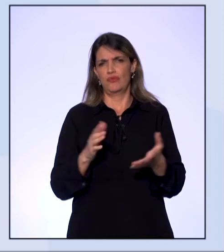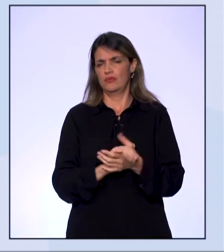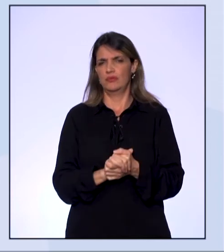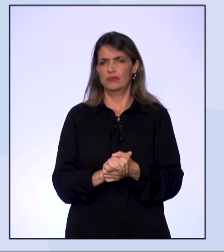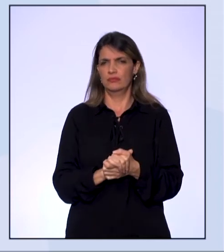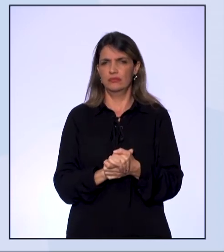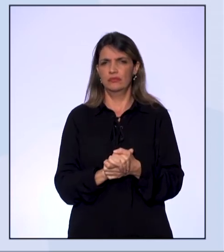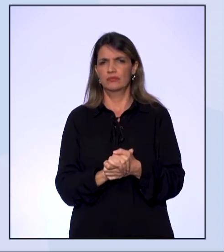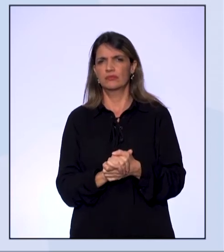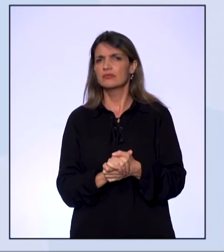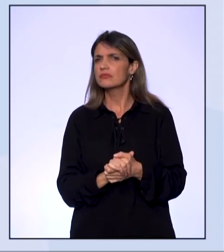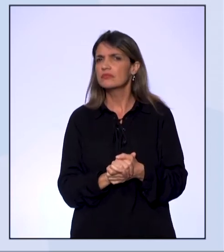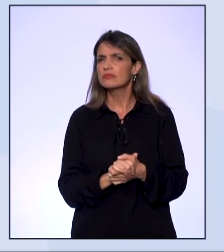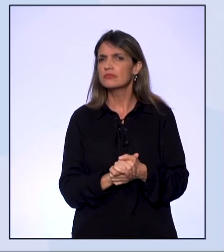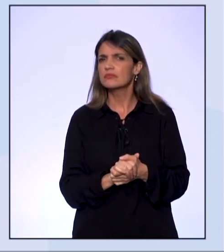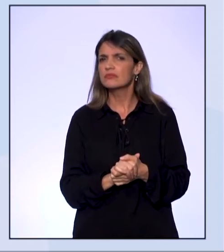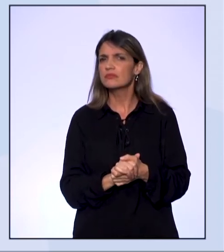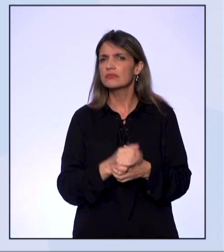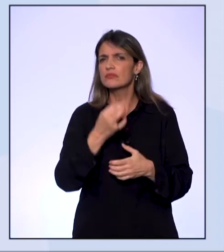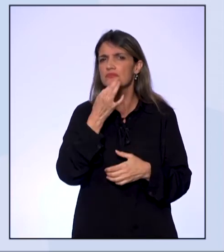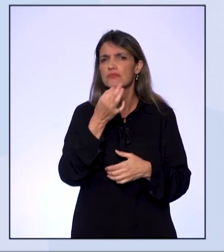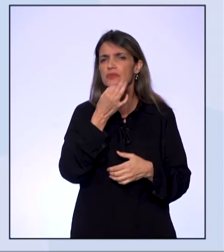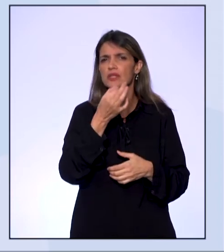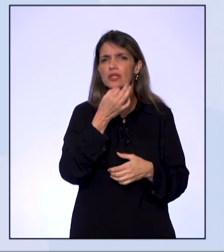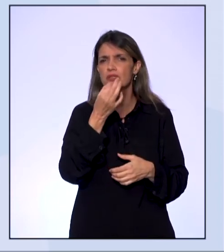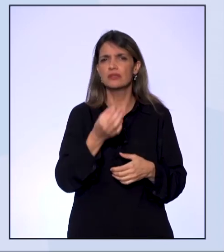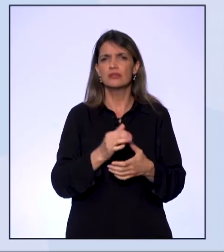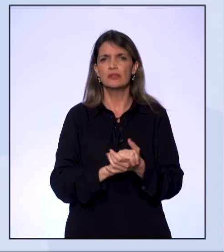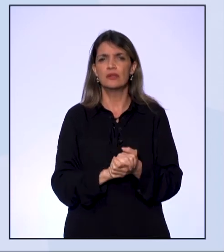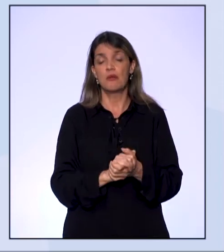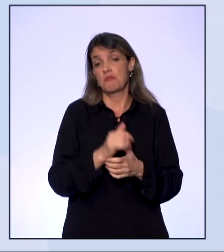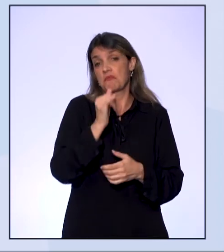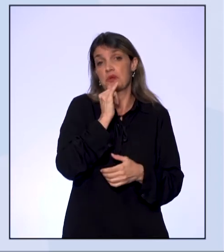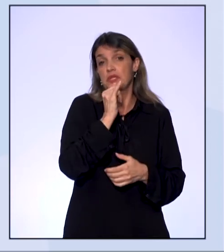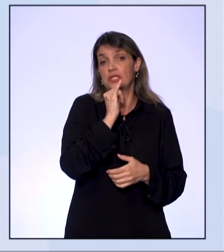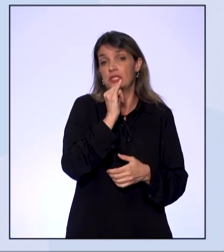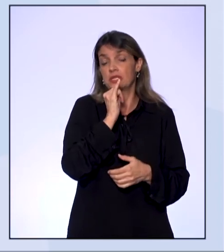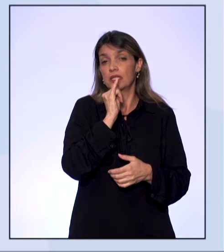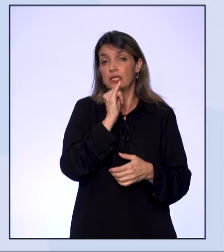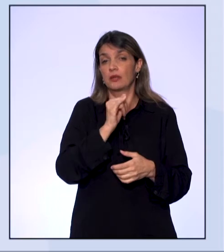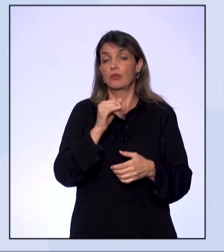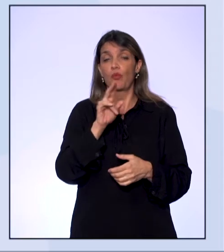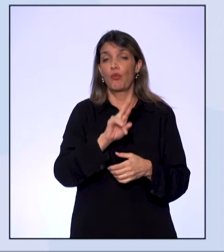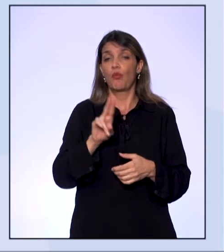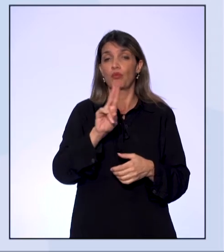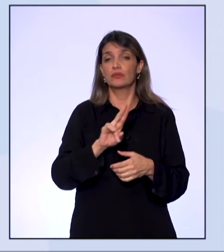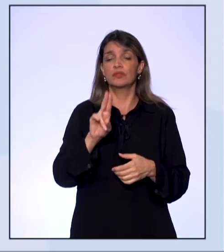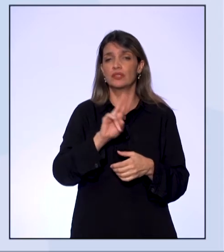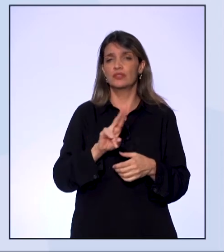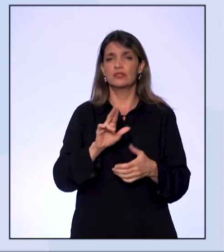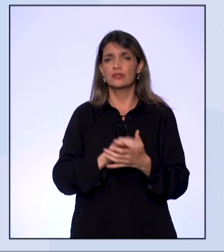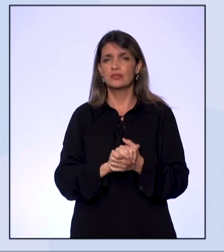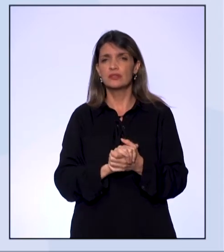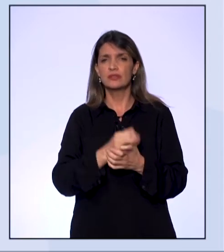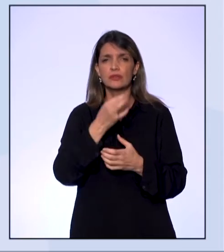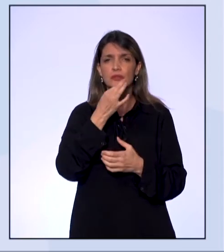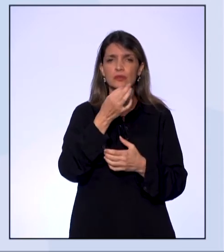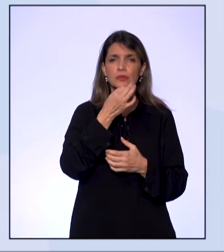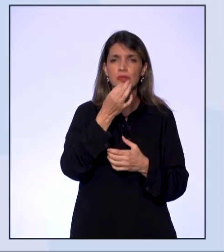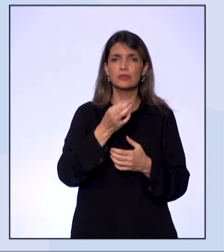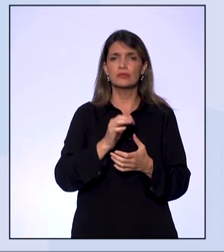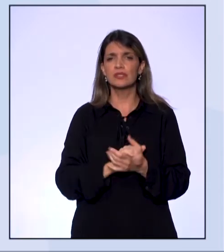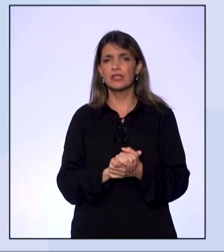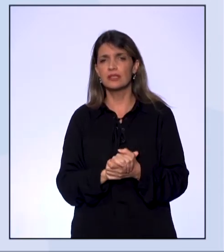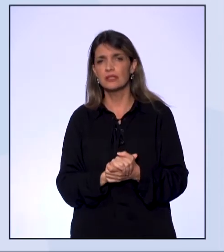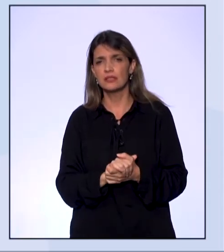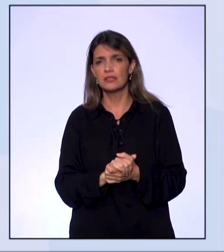lá um argumento de autoridade, eu posso utilizar um exemplo, eu posso utilizar até o argumento que é um argumento contrário à posição